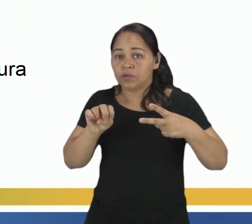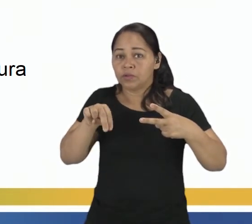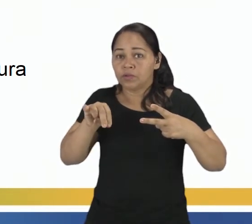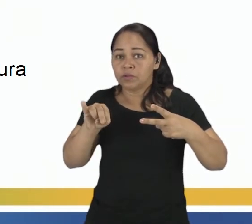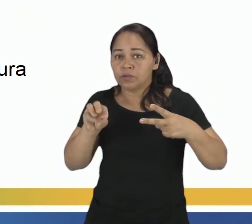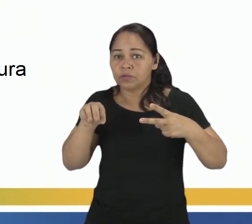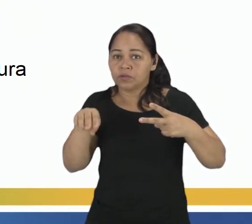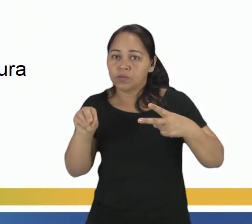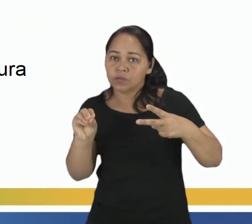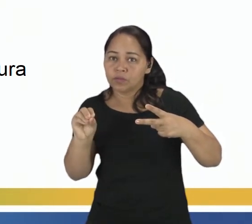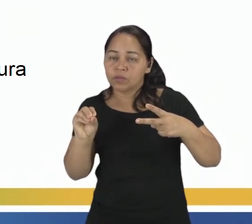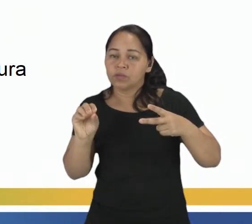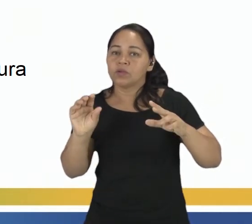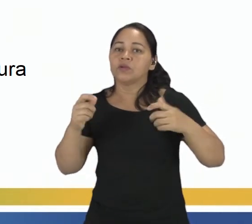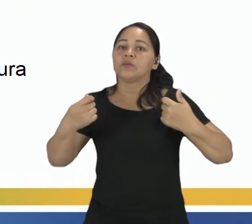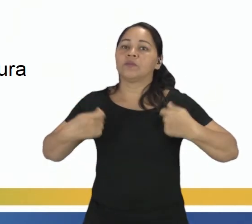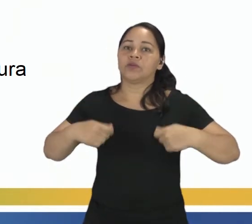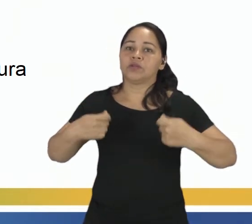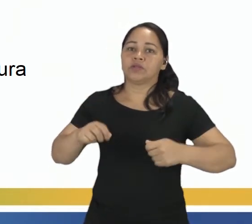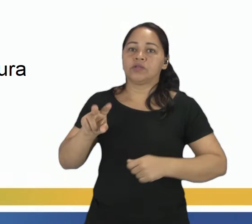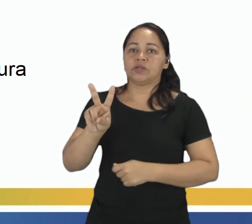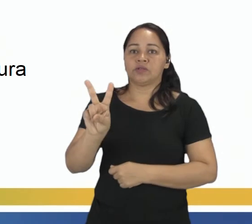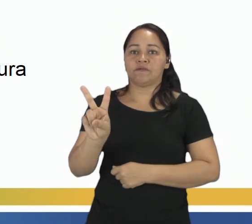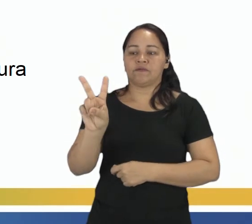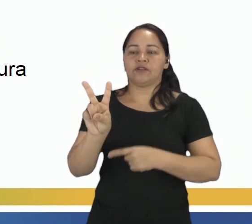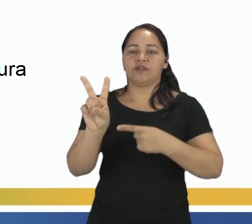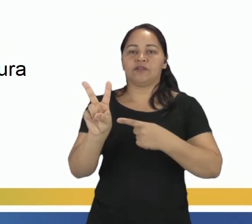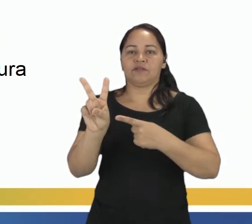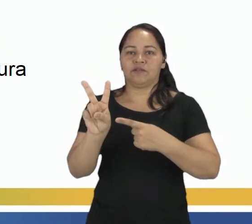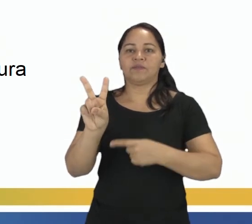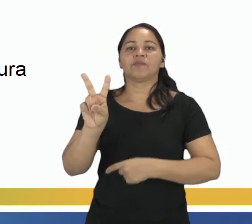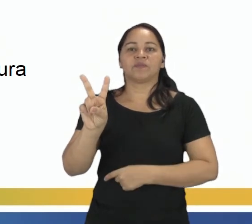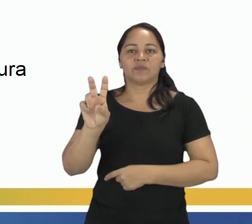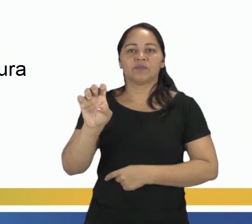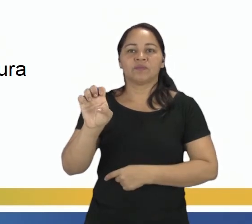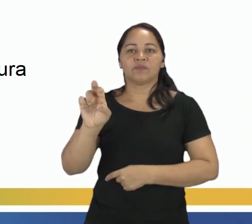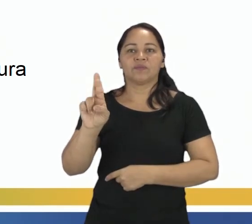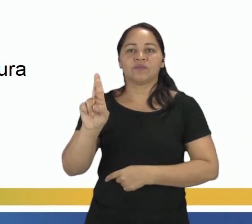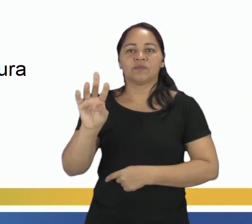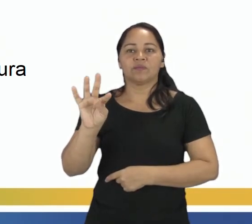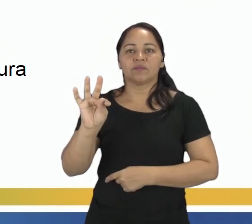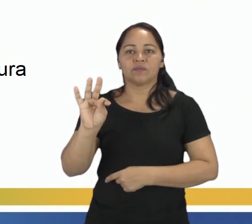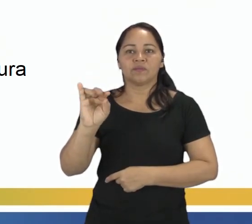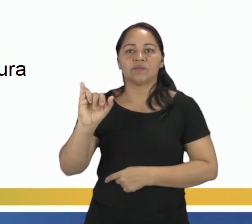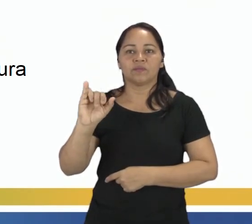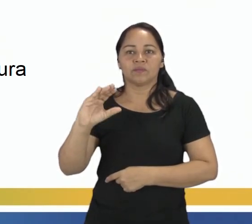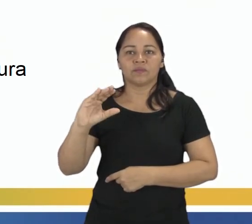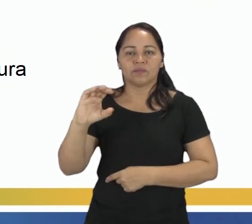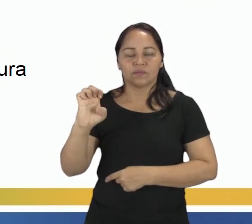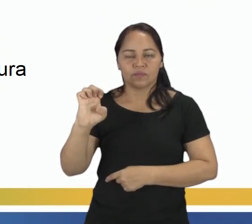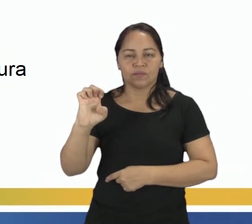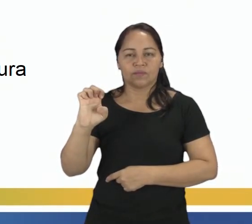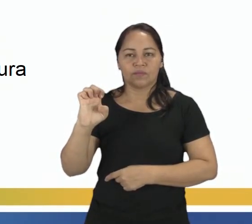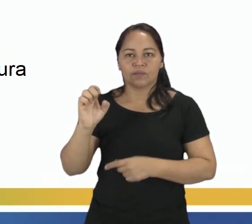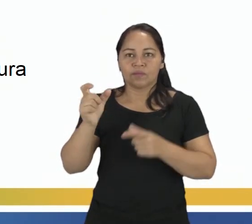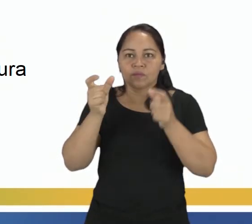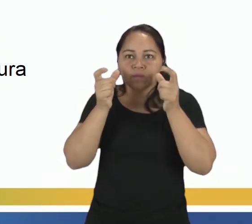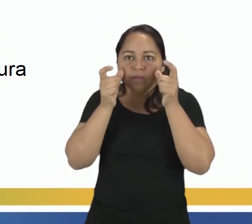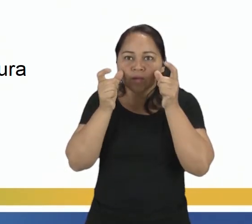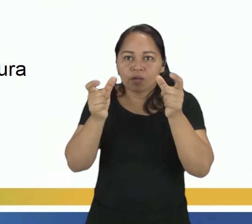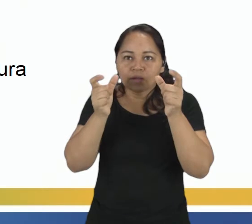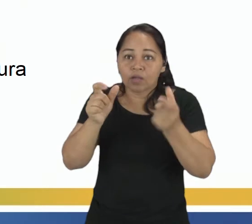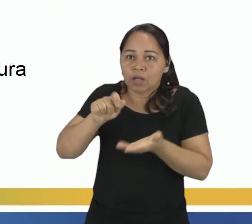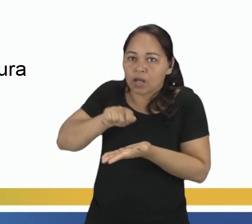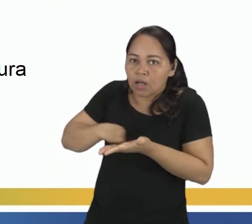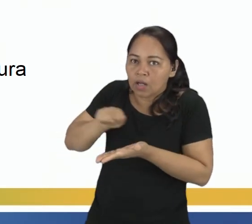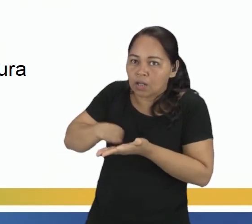vértice. Ou seja, nós vamos trabalhar com o x do vértice ou então o y do vértice, certo? Então fique atento a isso,